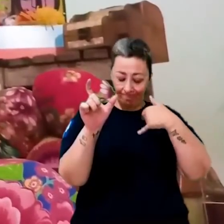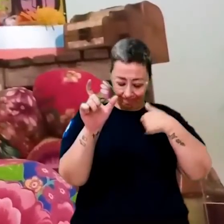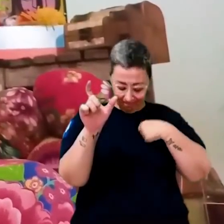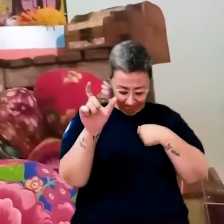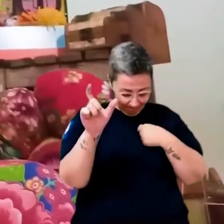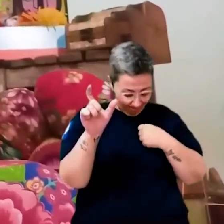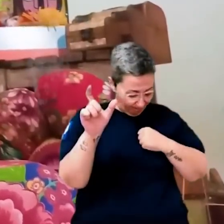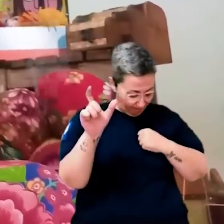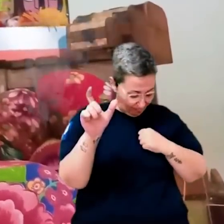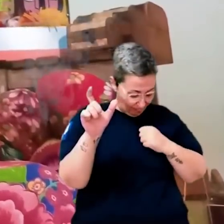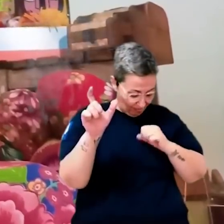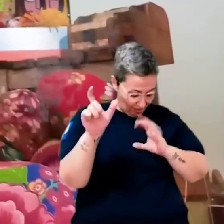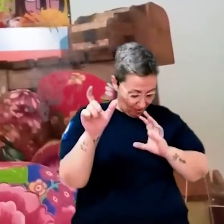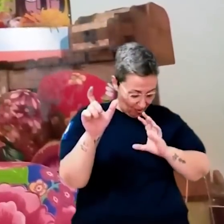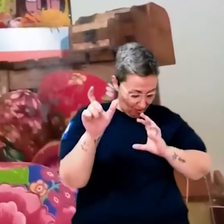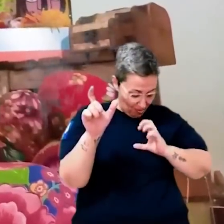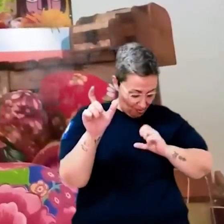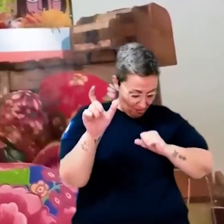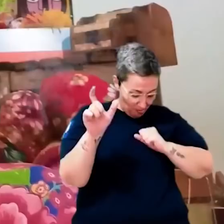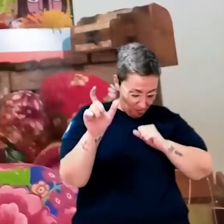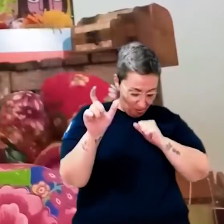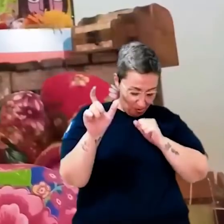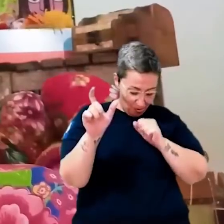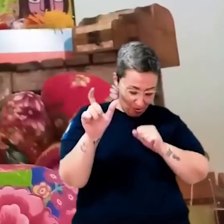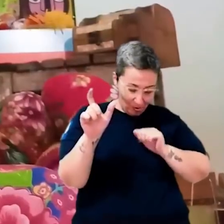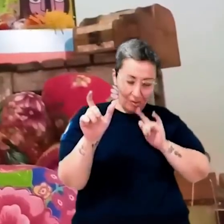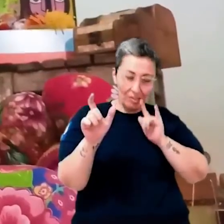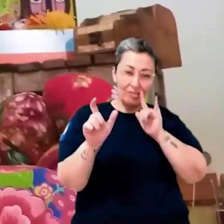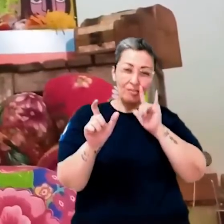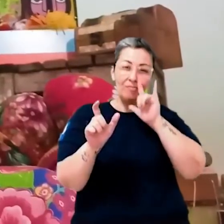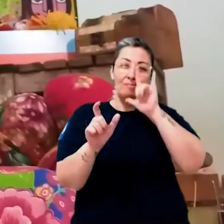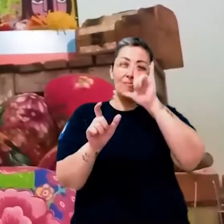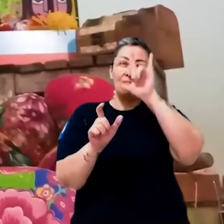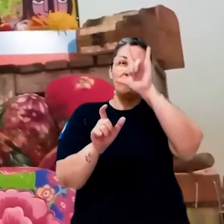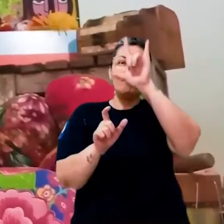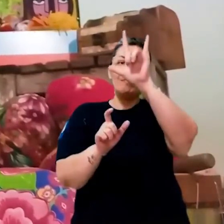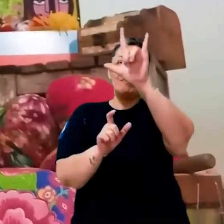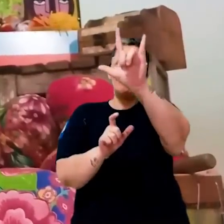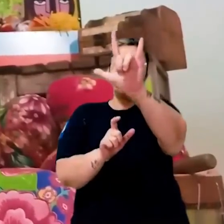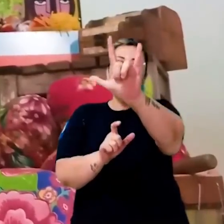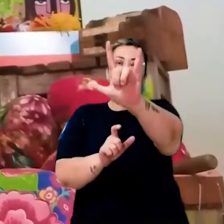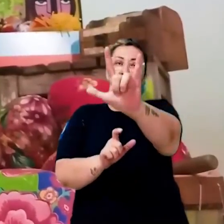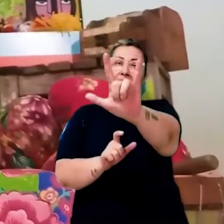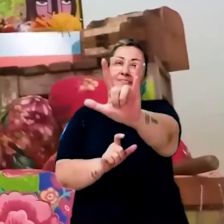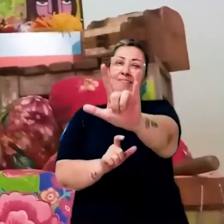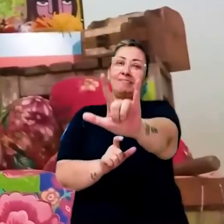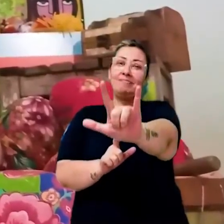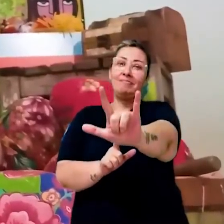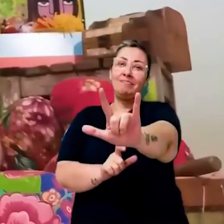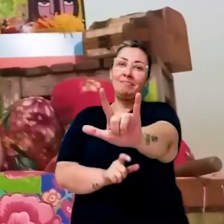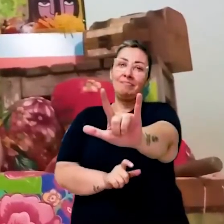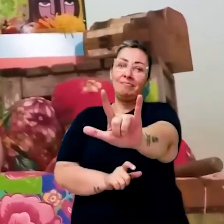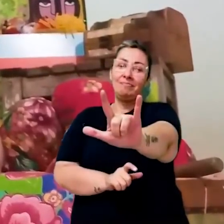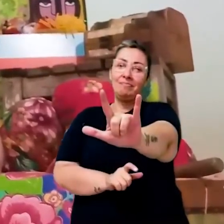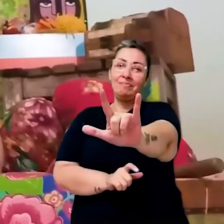como é grande o meu amor por você.